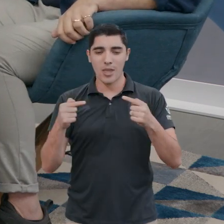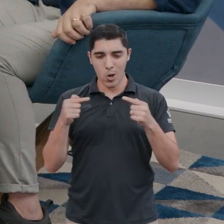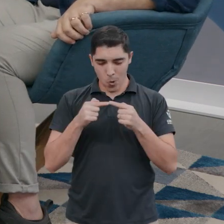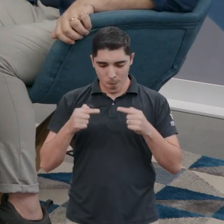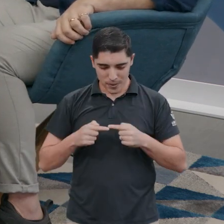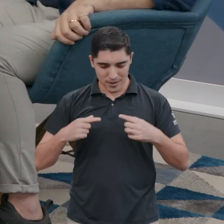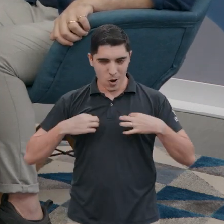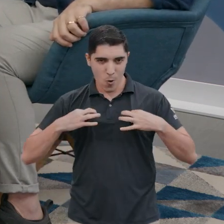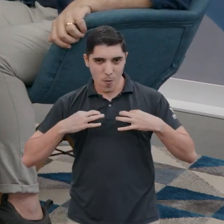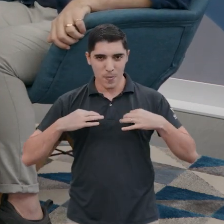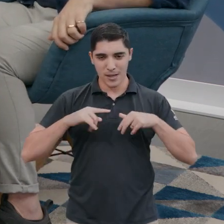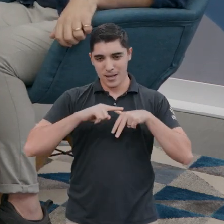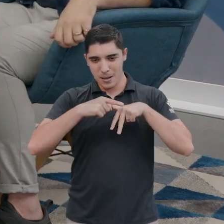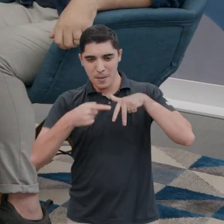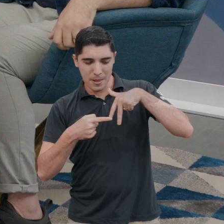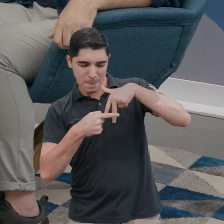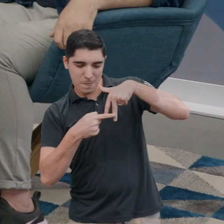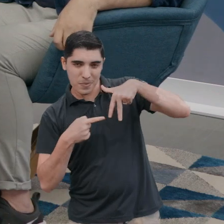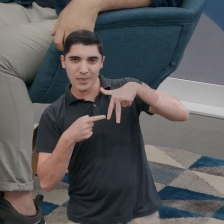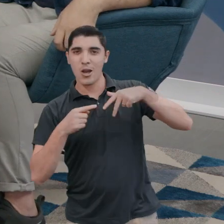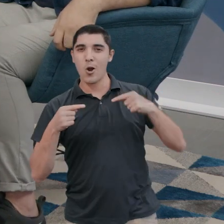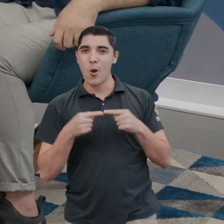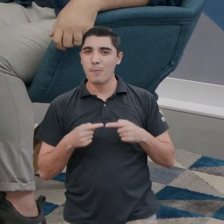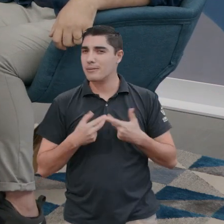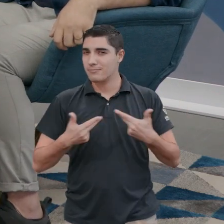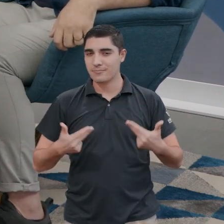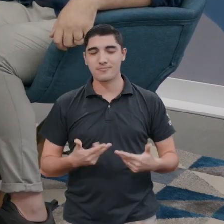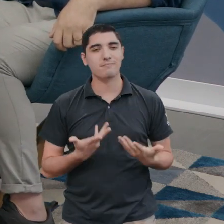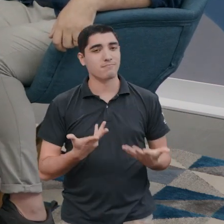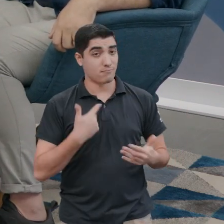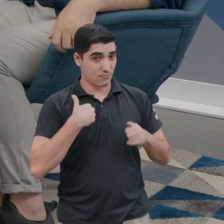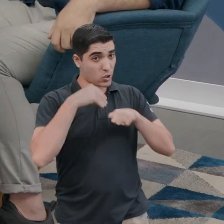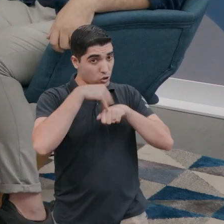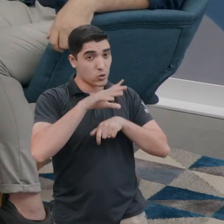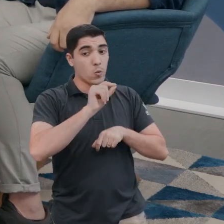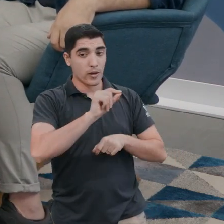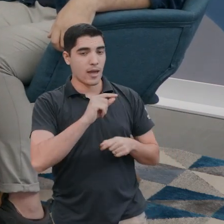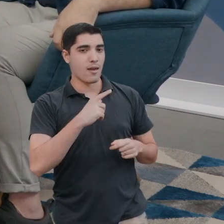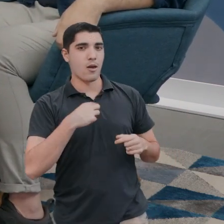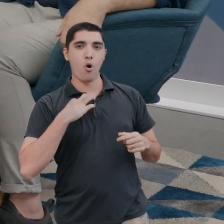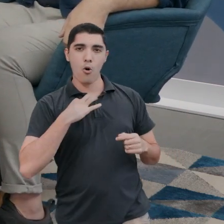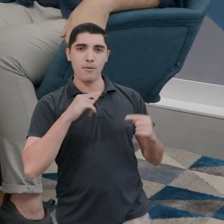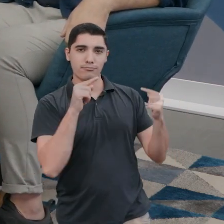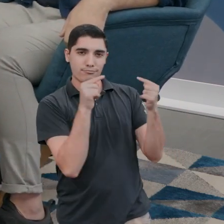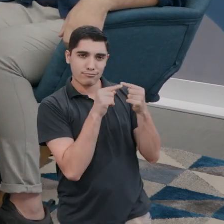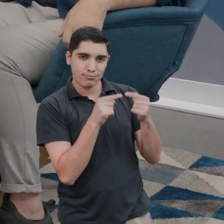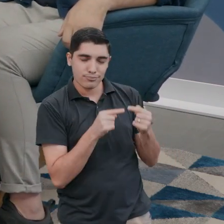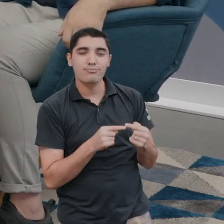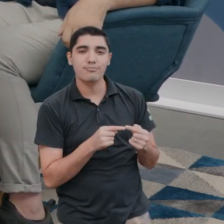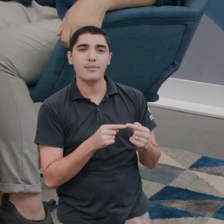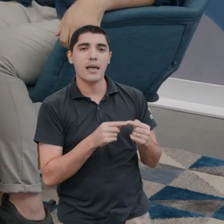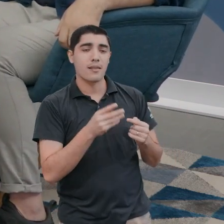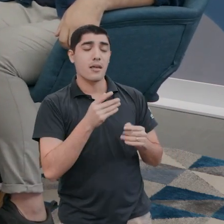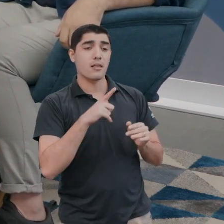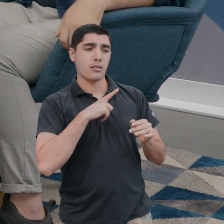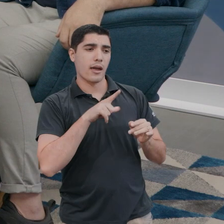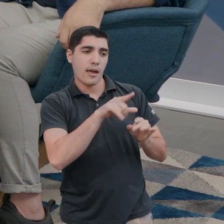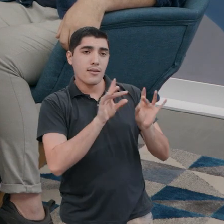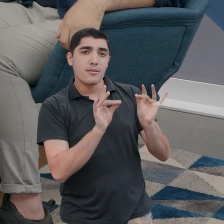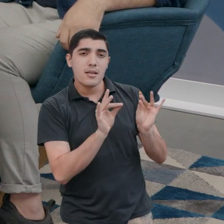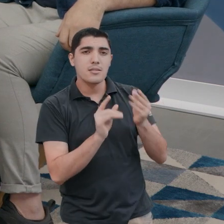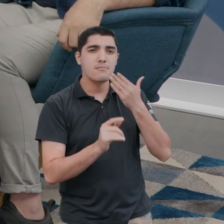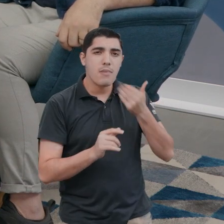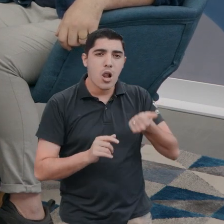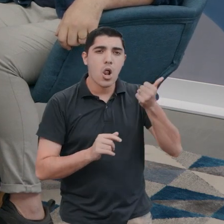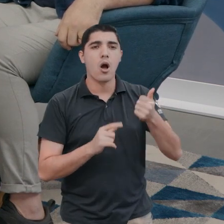para fazer também, né? Sim, o que eu recomendo é investir em peças clássicas e atemporais, em tecidos